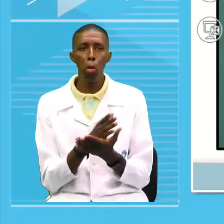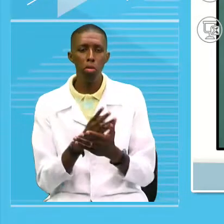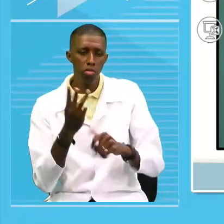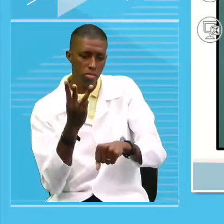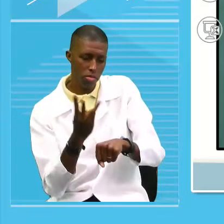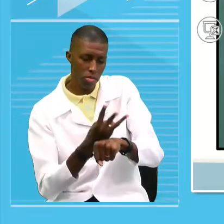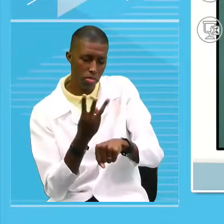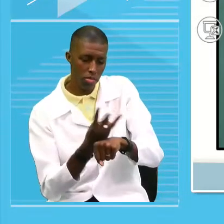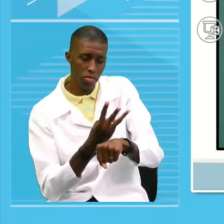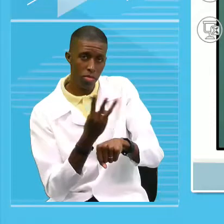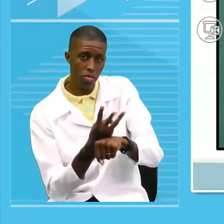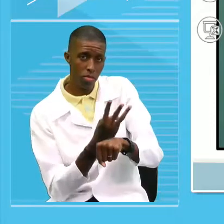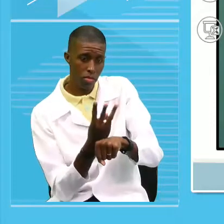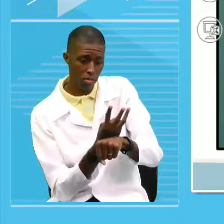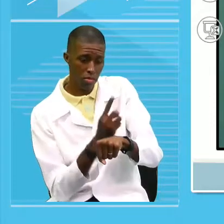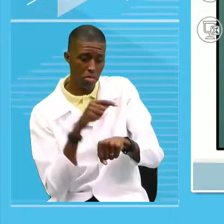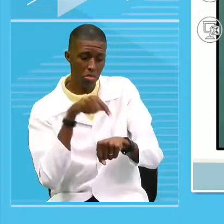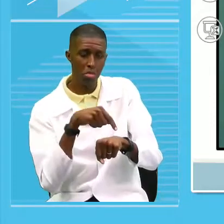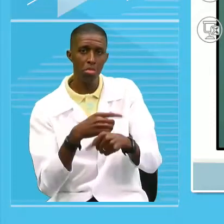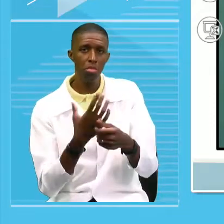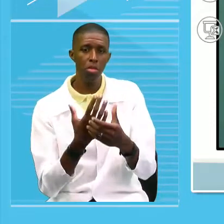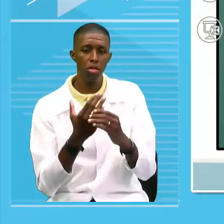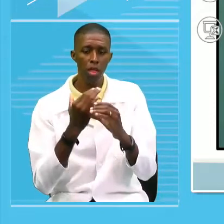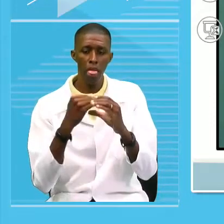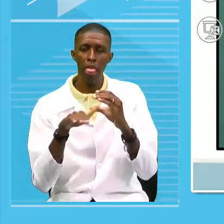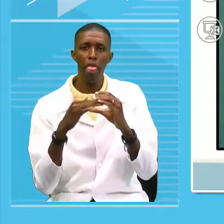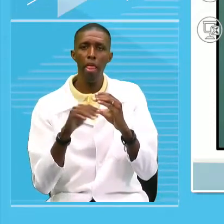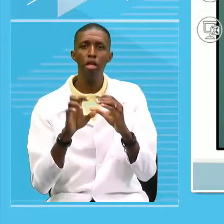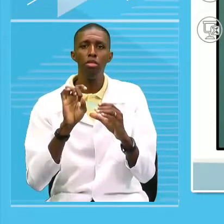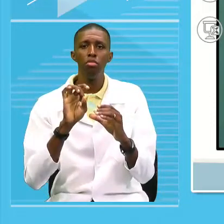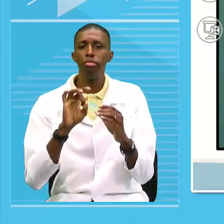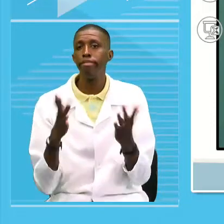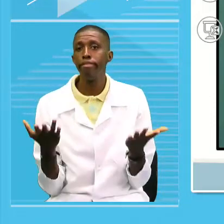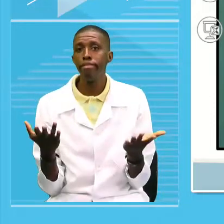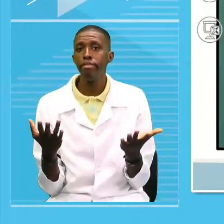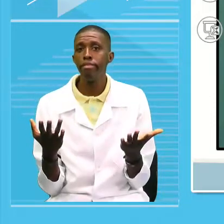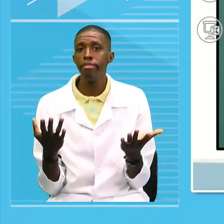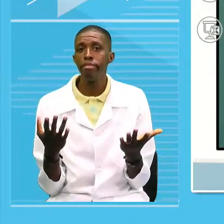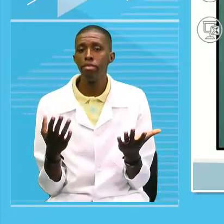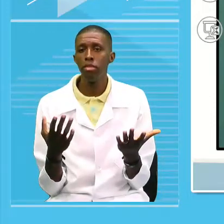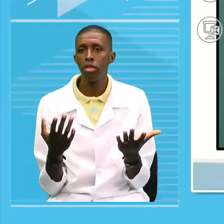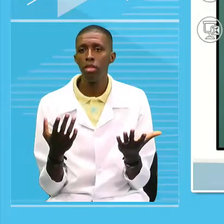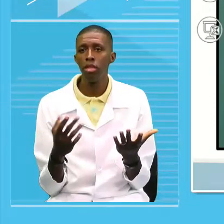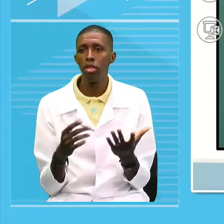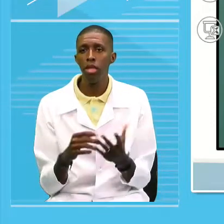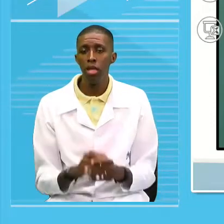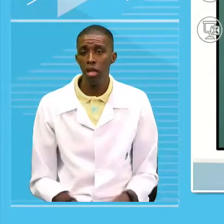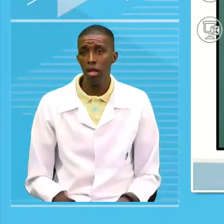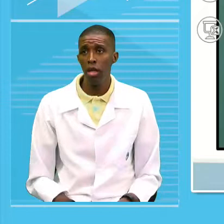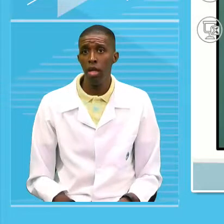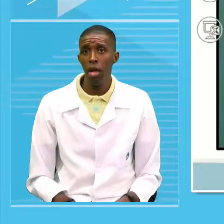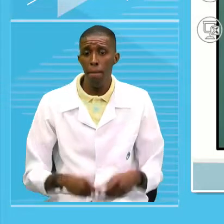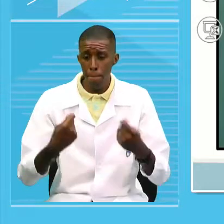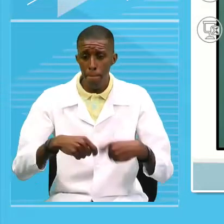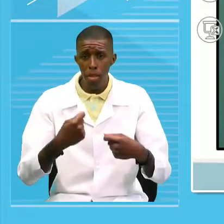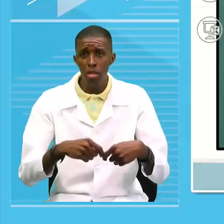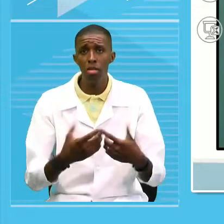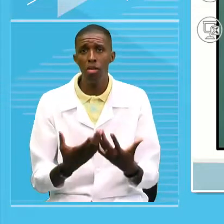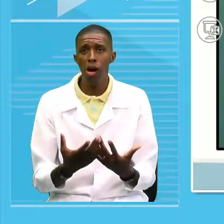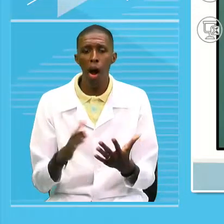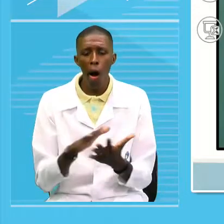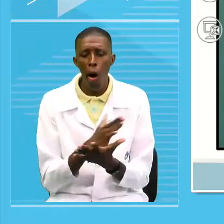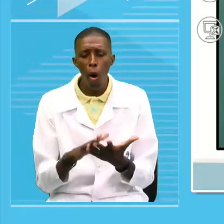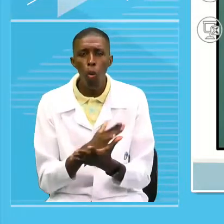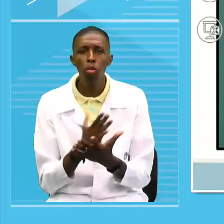E aí hein é bom a gente refletir né existem conversas que é só o áudio